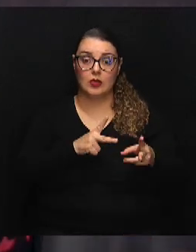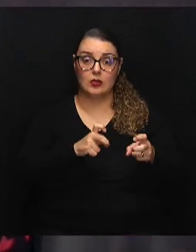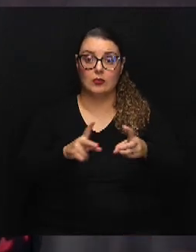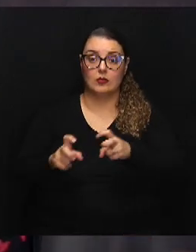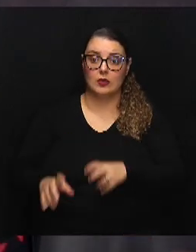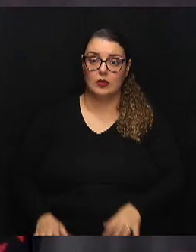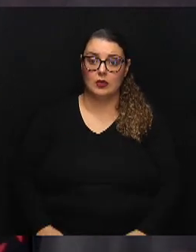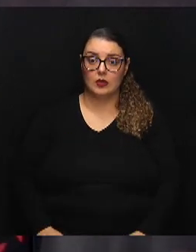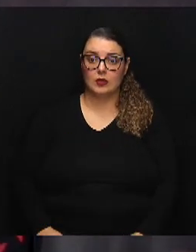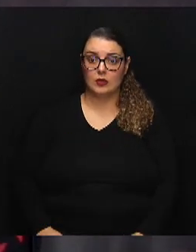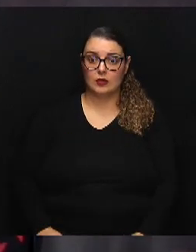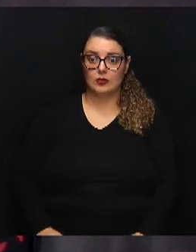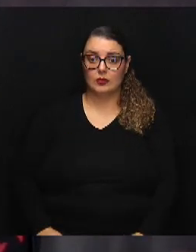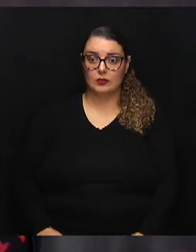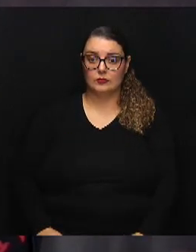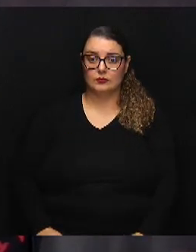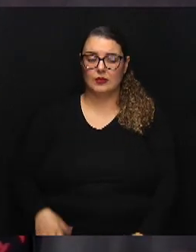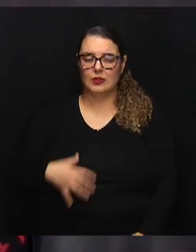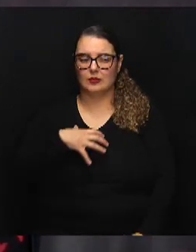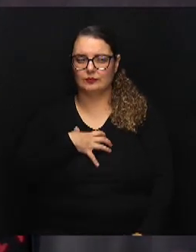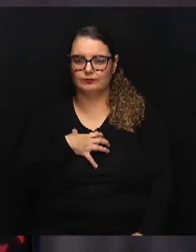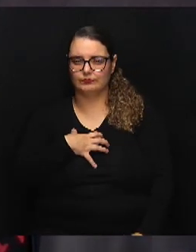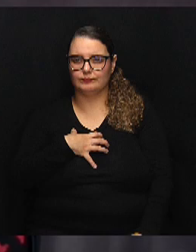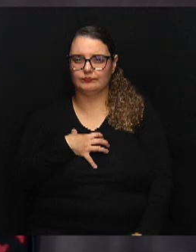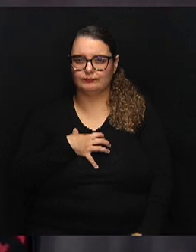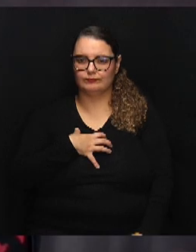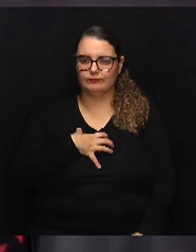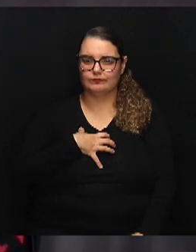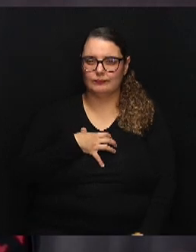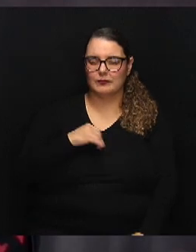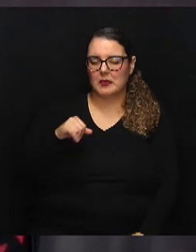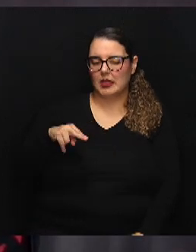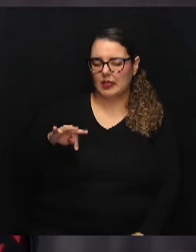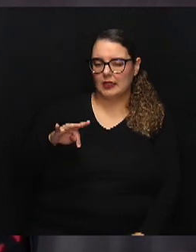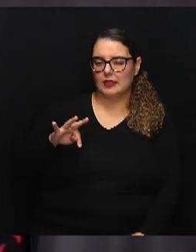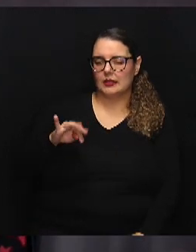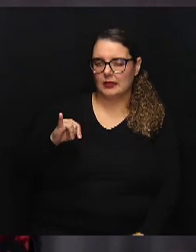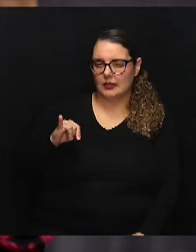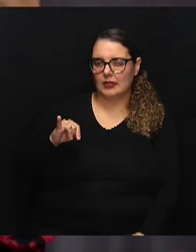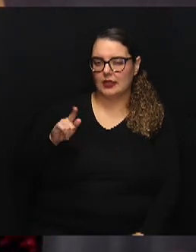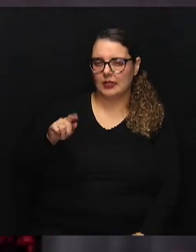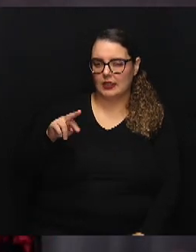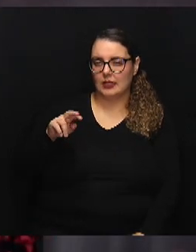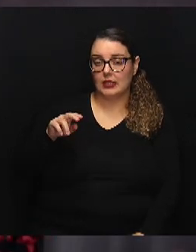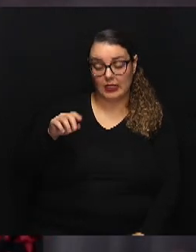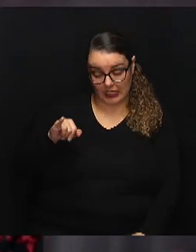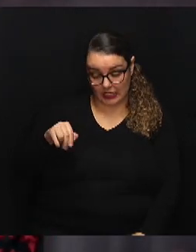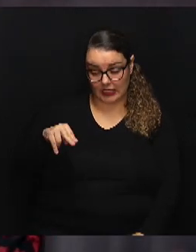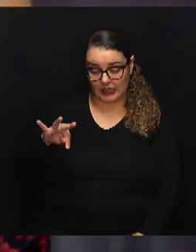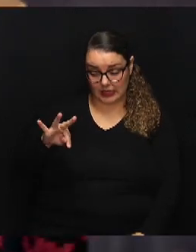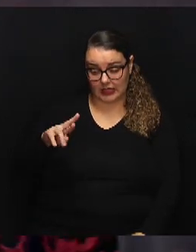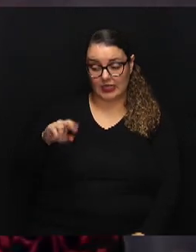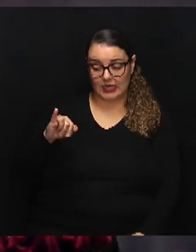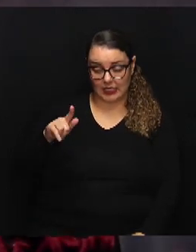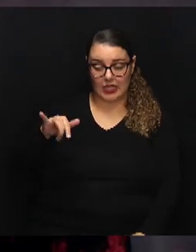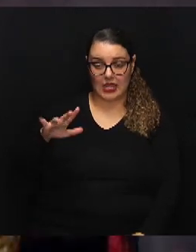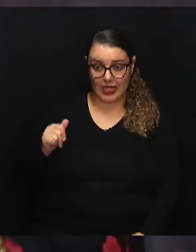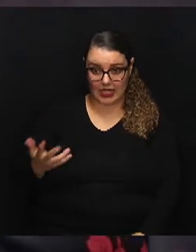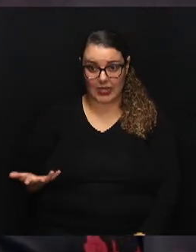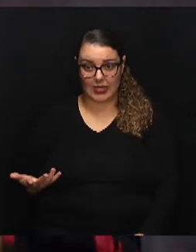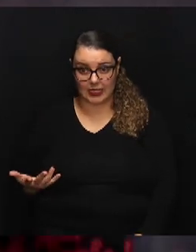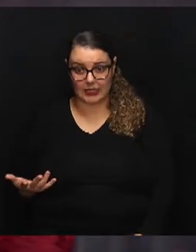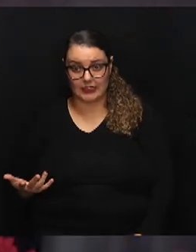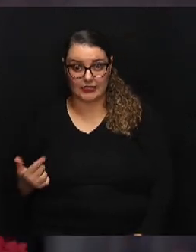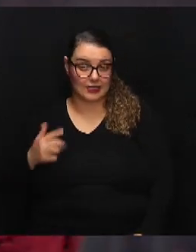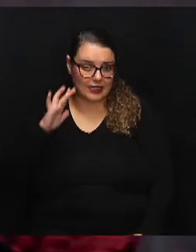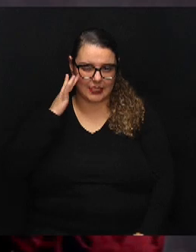fico muito assim, intrigada e acho super divertido, né, quando você pergunta do jovem, do adolescente.